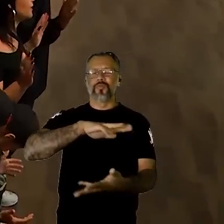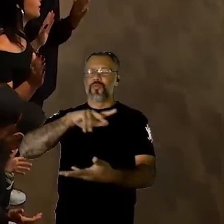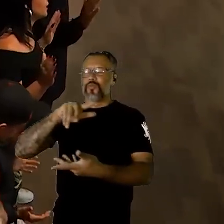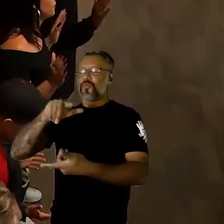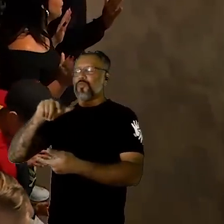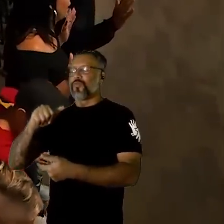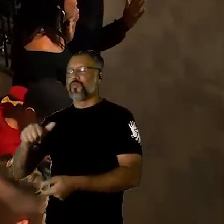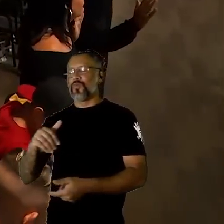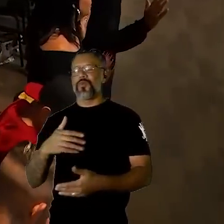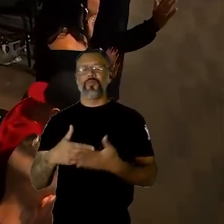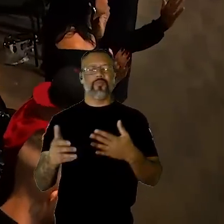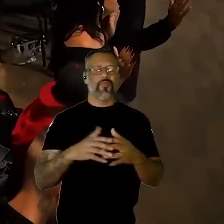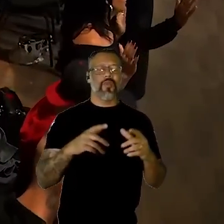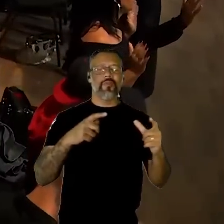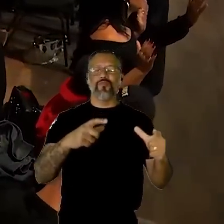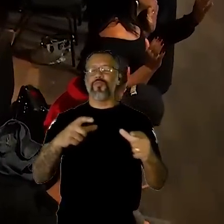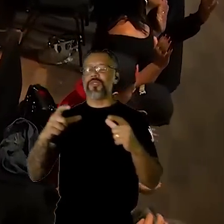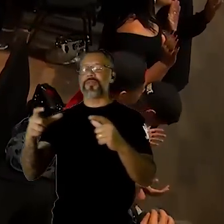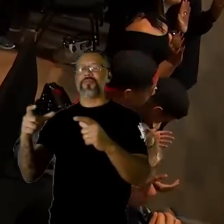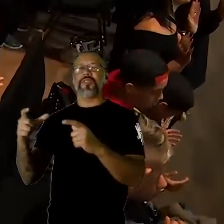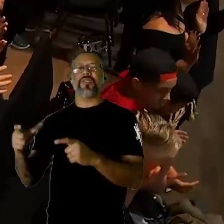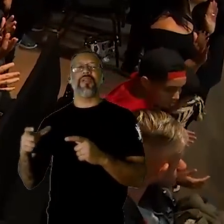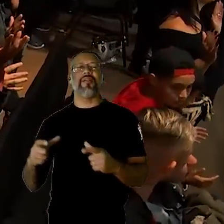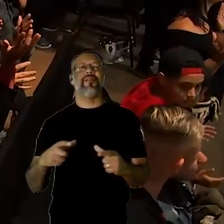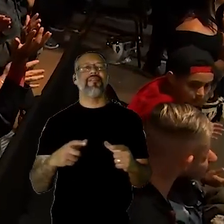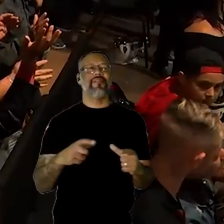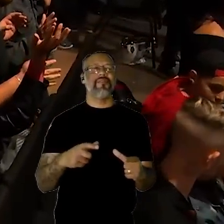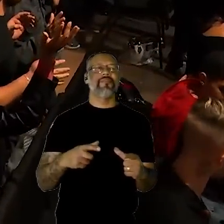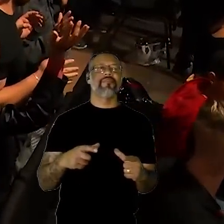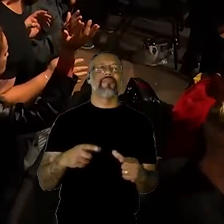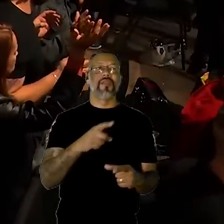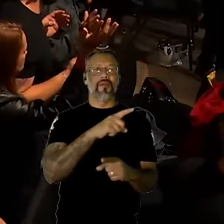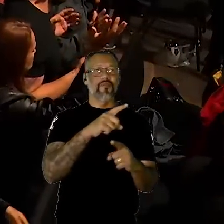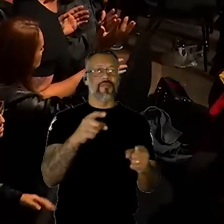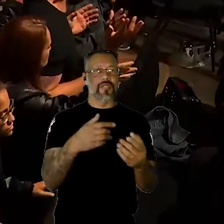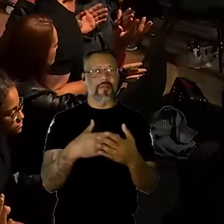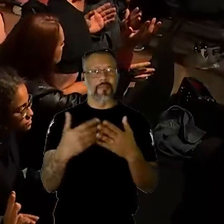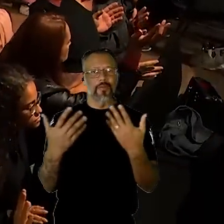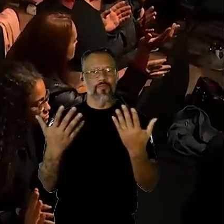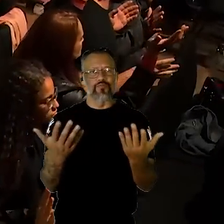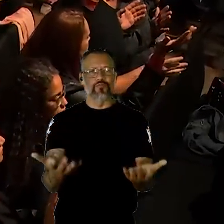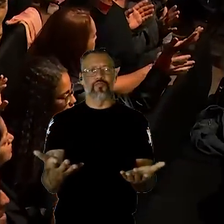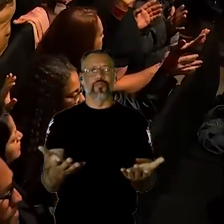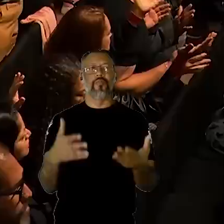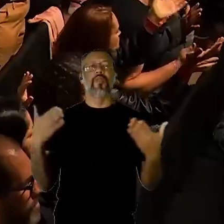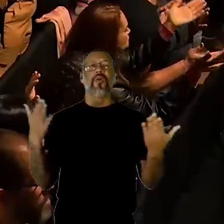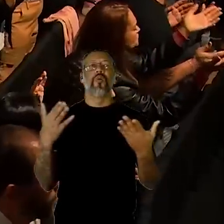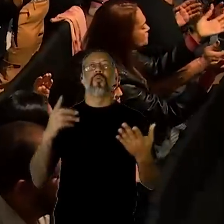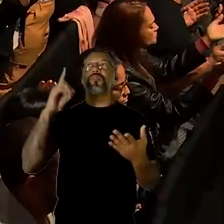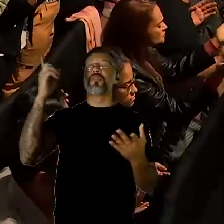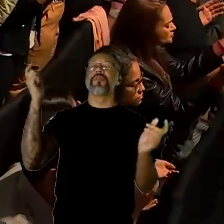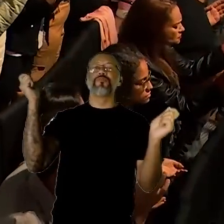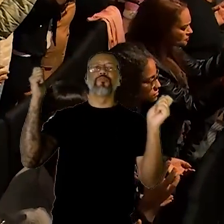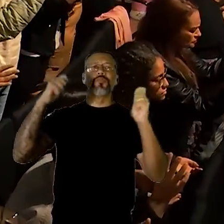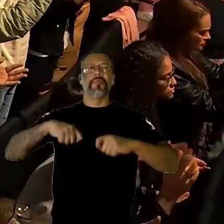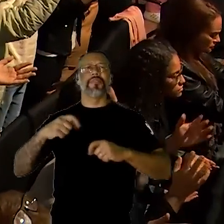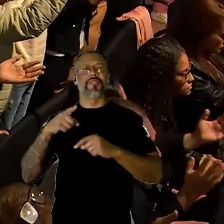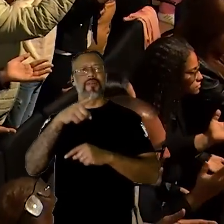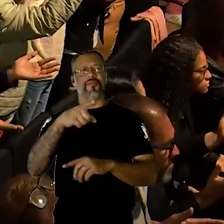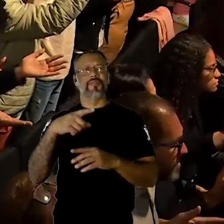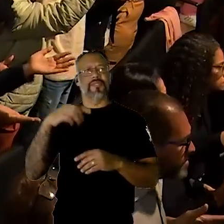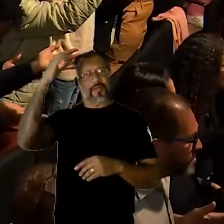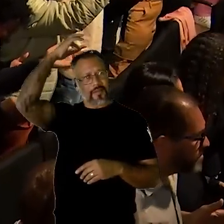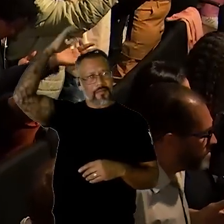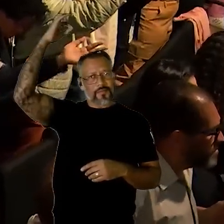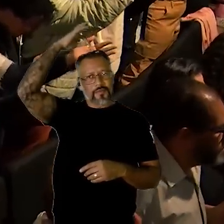e até os confins da terra estarão para frente hoje Deus te capacita o espírito santo de capacita